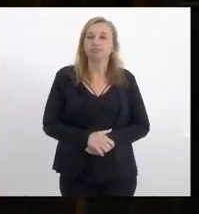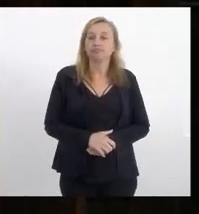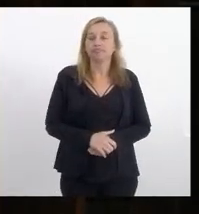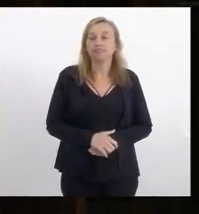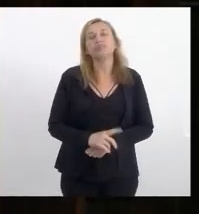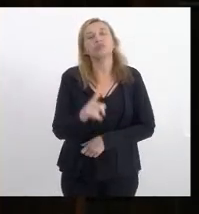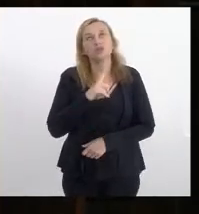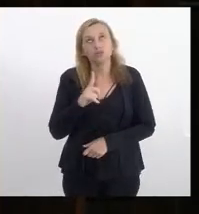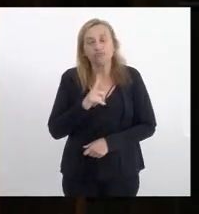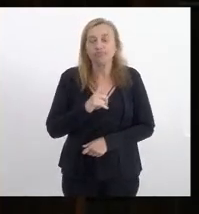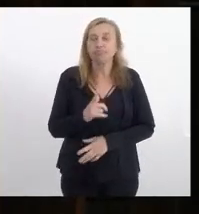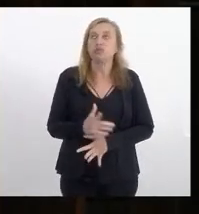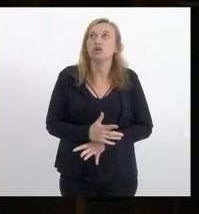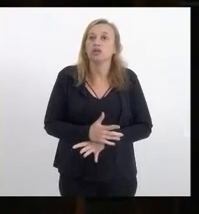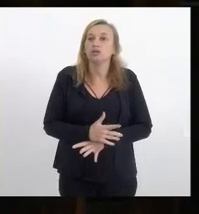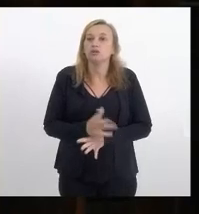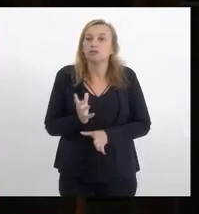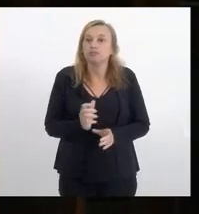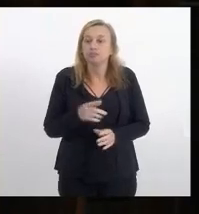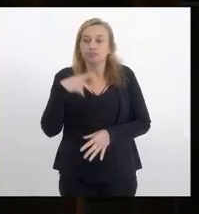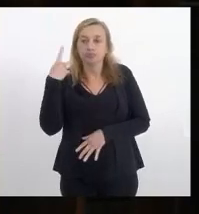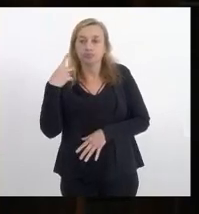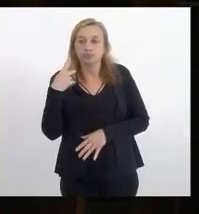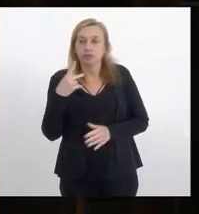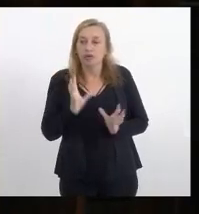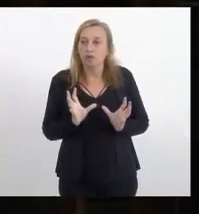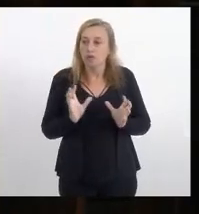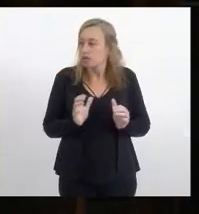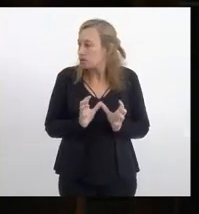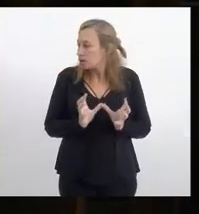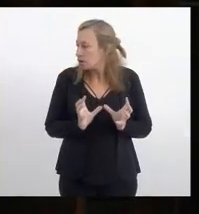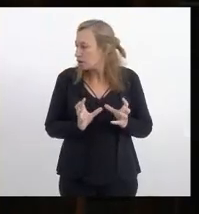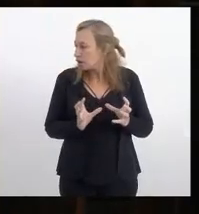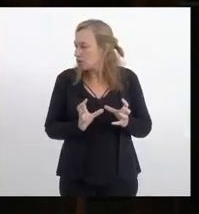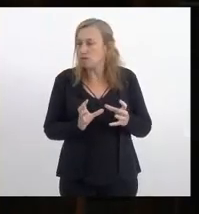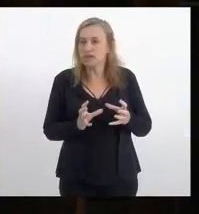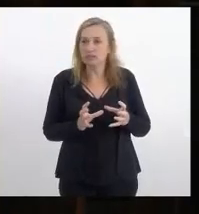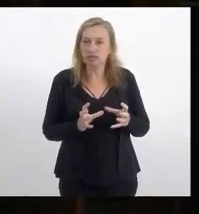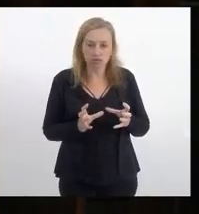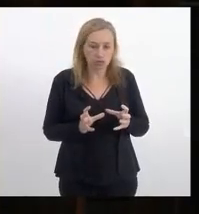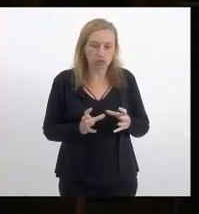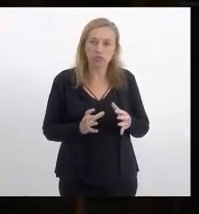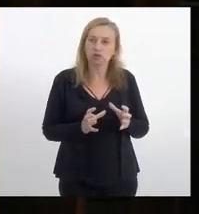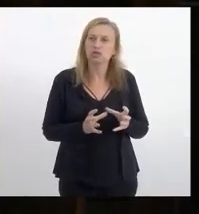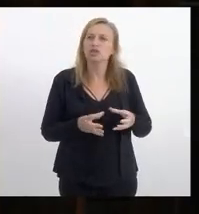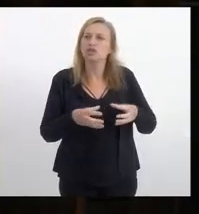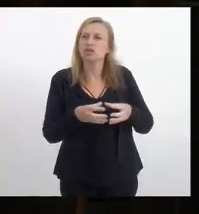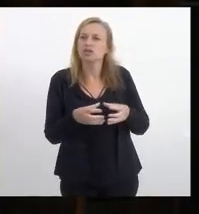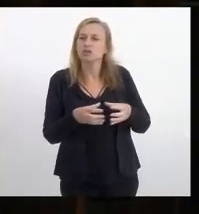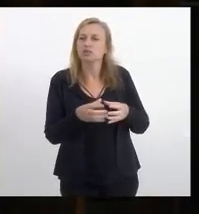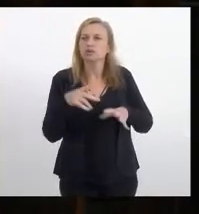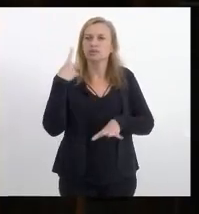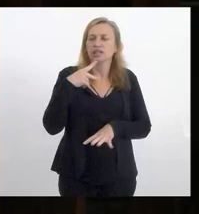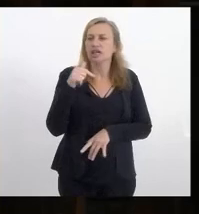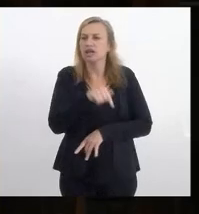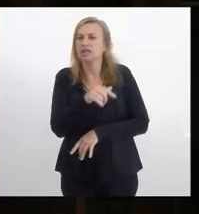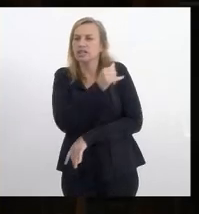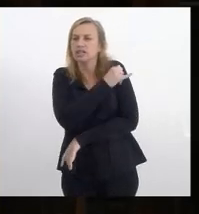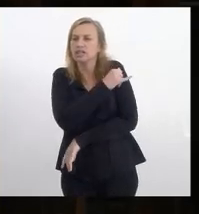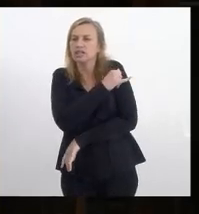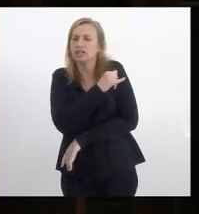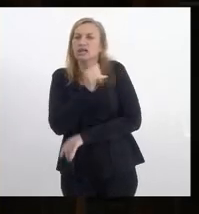e tivemos uma frente parlamentar aqui hoje está em movimento aqui na LED e a justamente para garantia